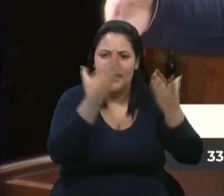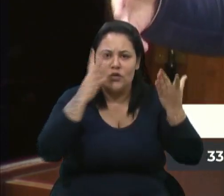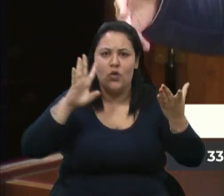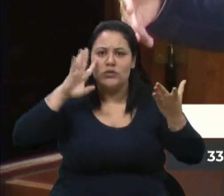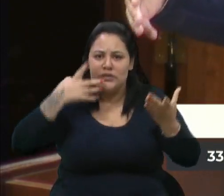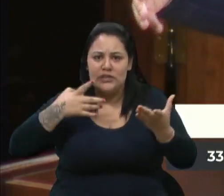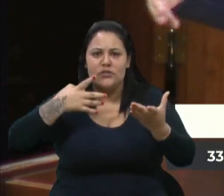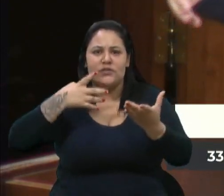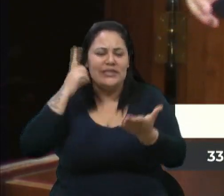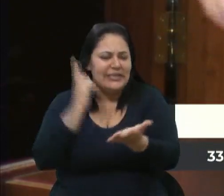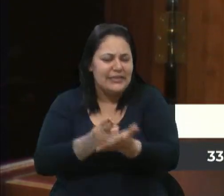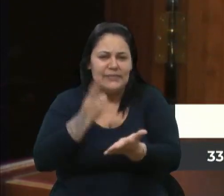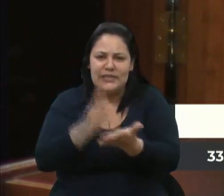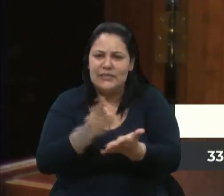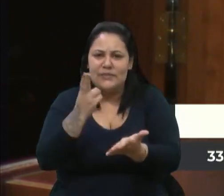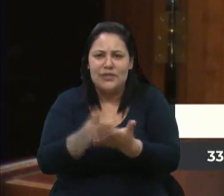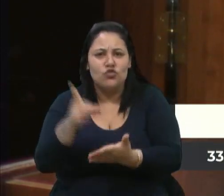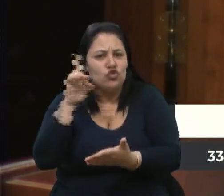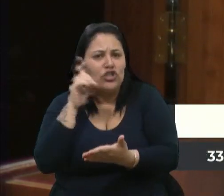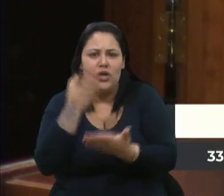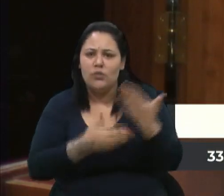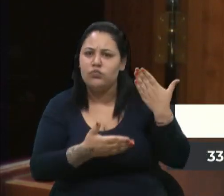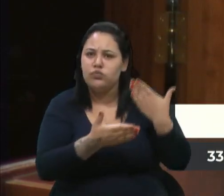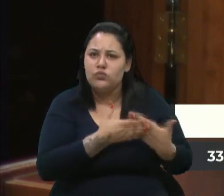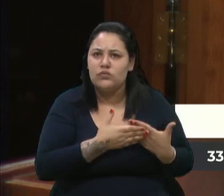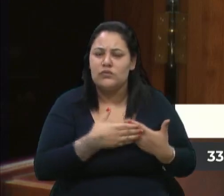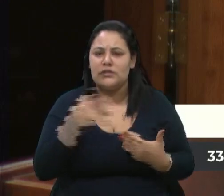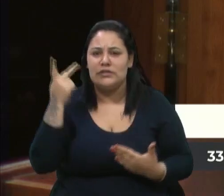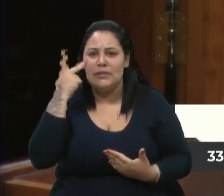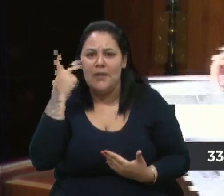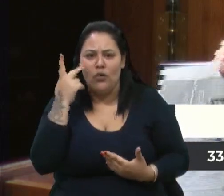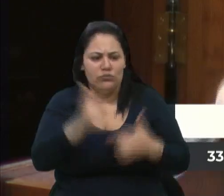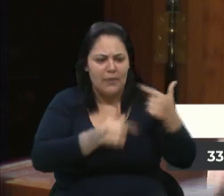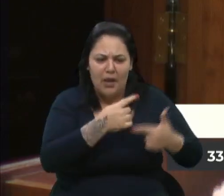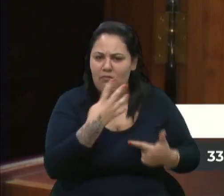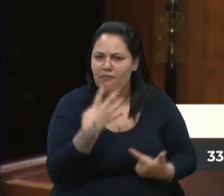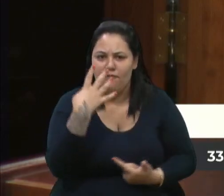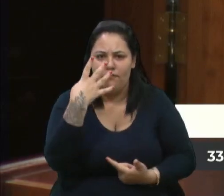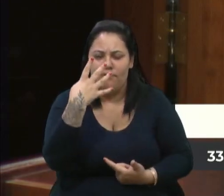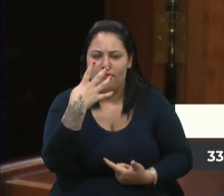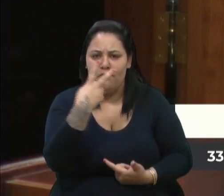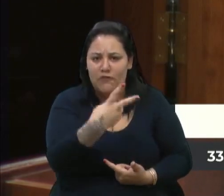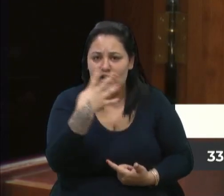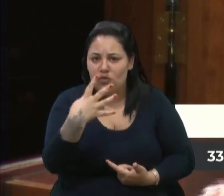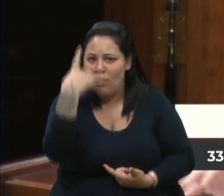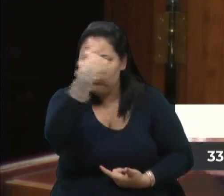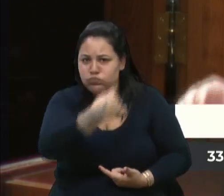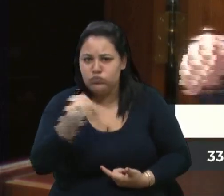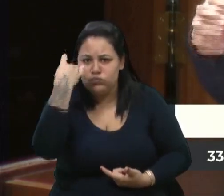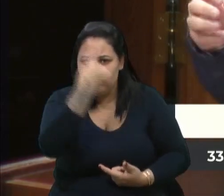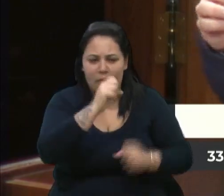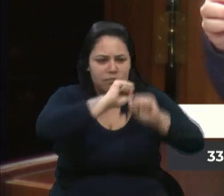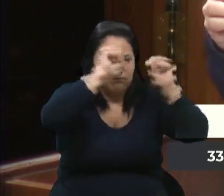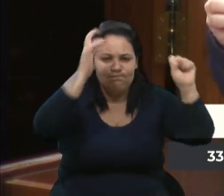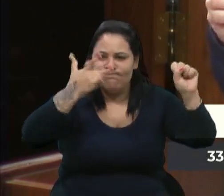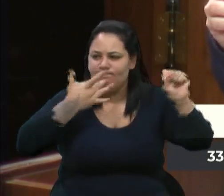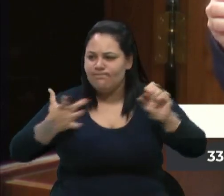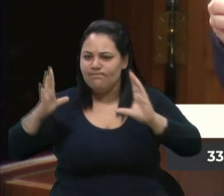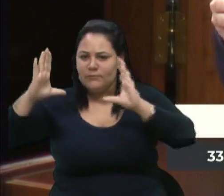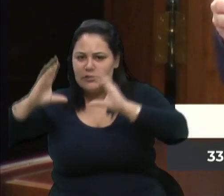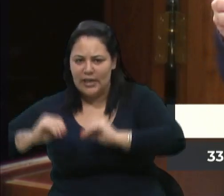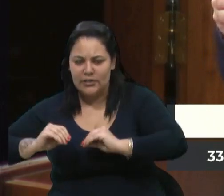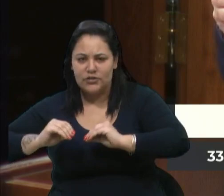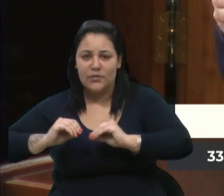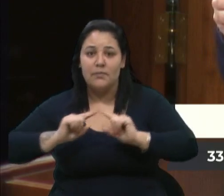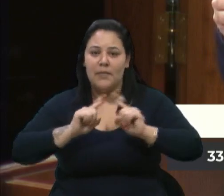inteiro. São Paulo é uma cidade que vira 24 horas, mas a ADESAMPA